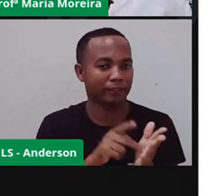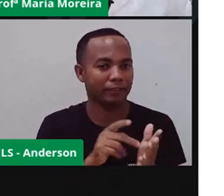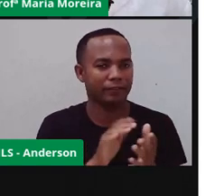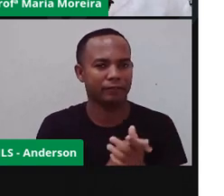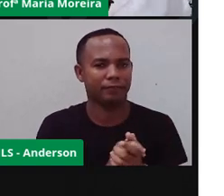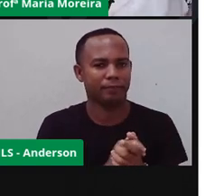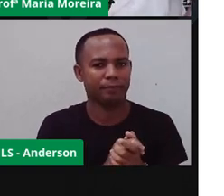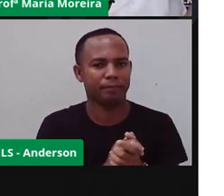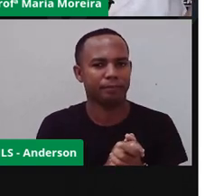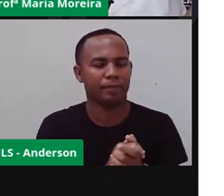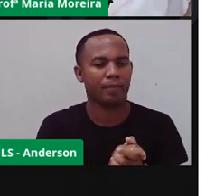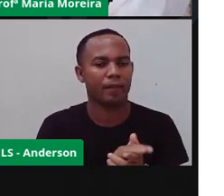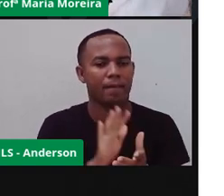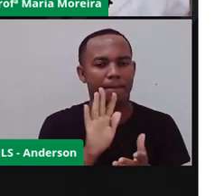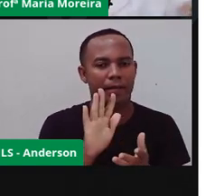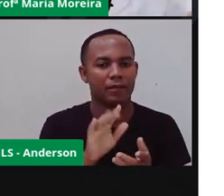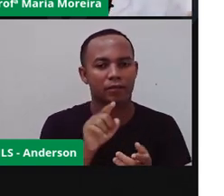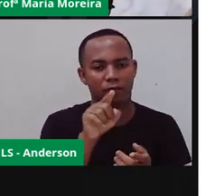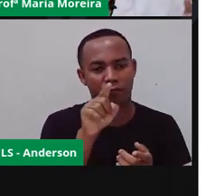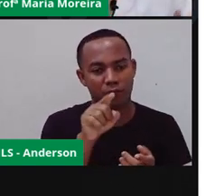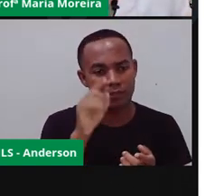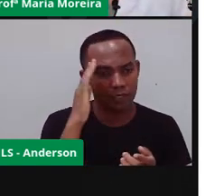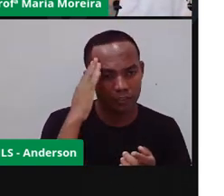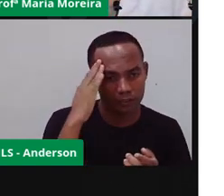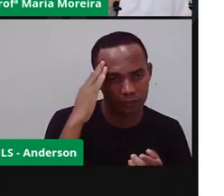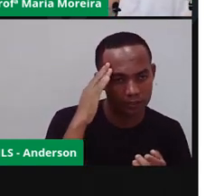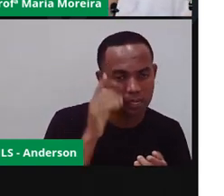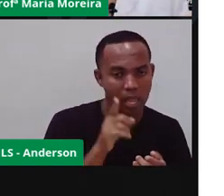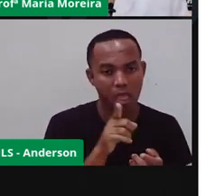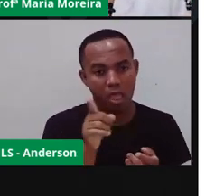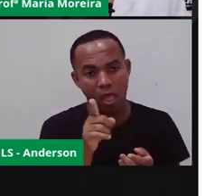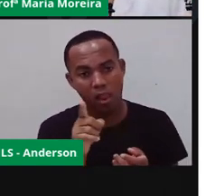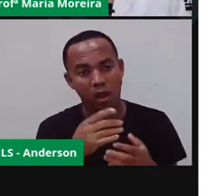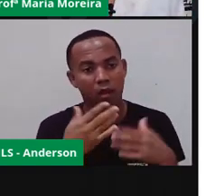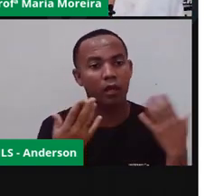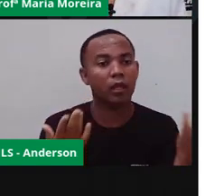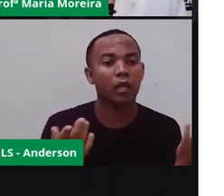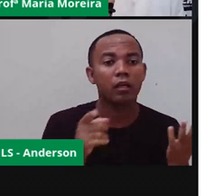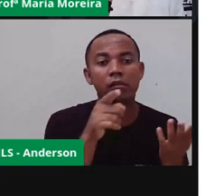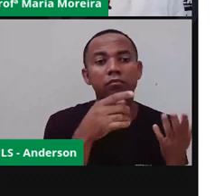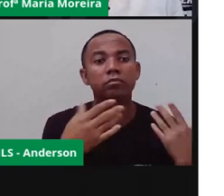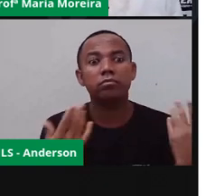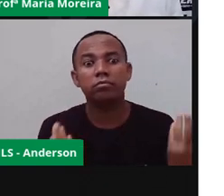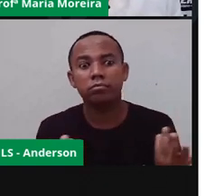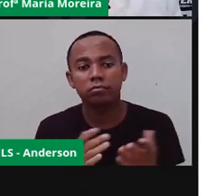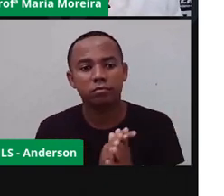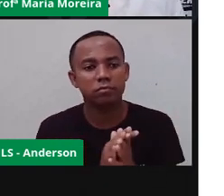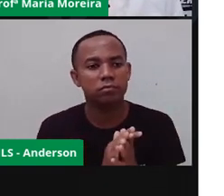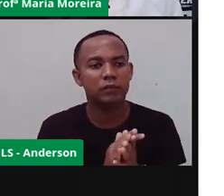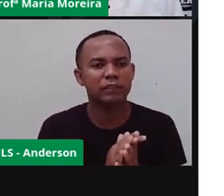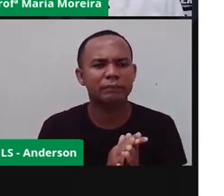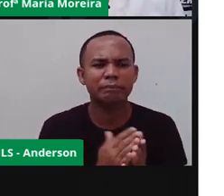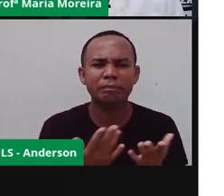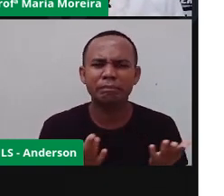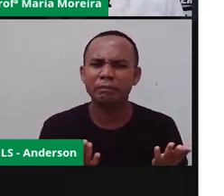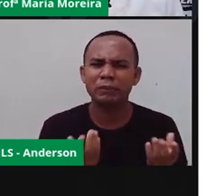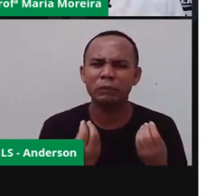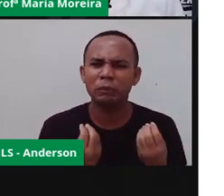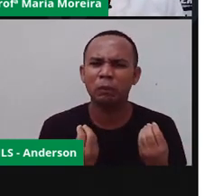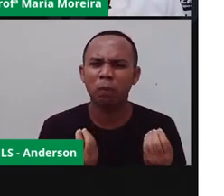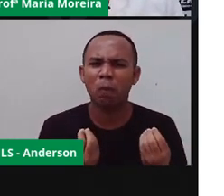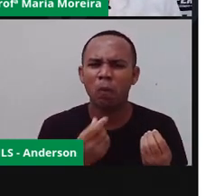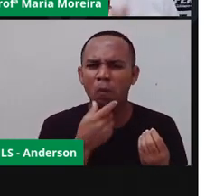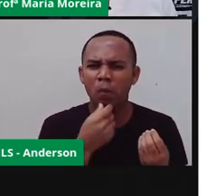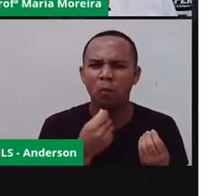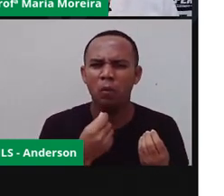de compreensão, tanto para mim, como para Anderson e como para vocês que estão aí assistindo a gente. Não entendo mais esse clima,